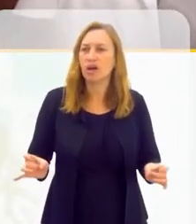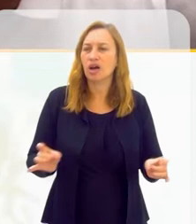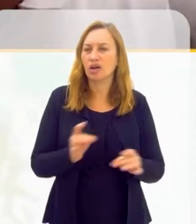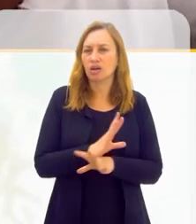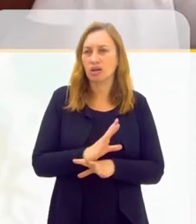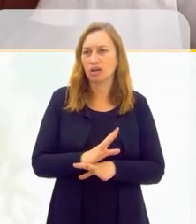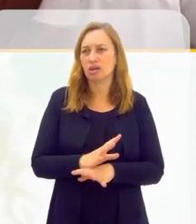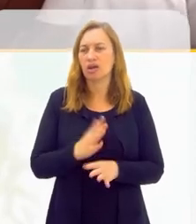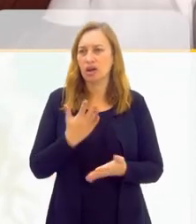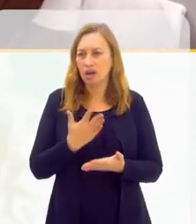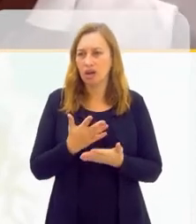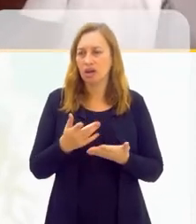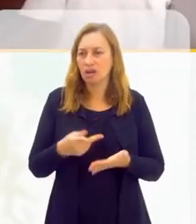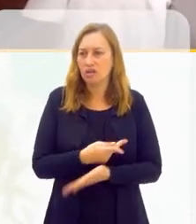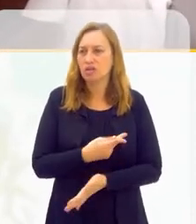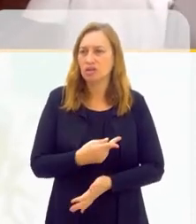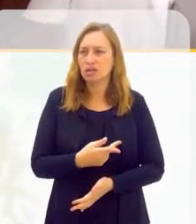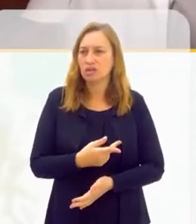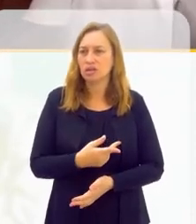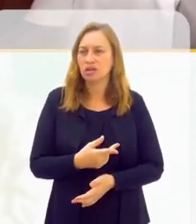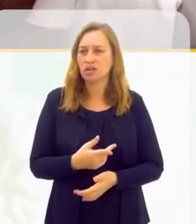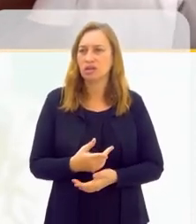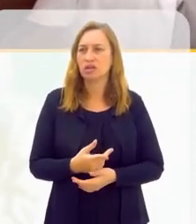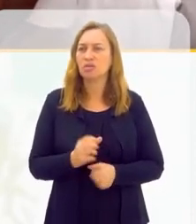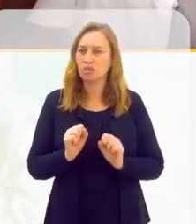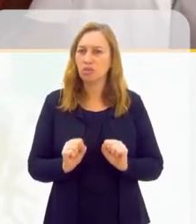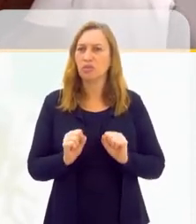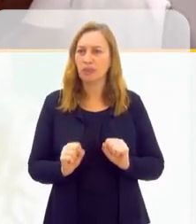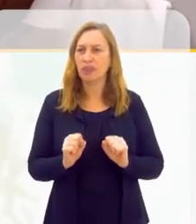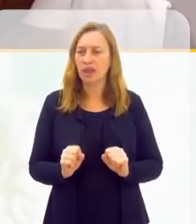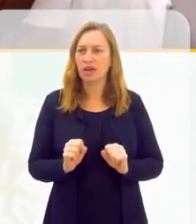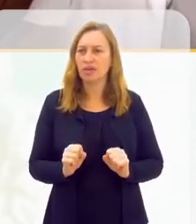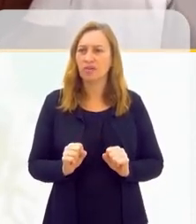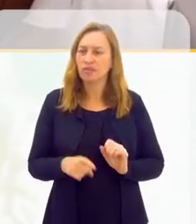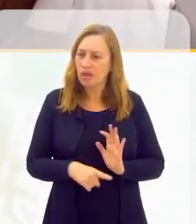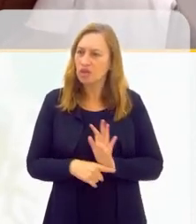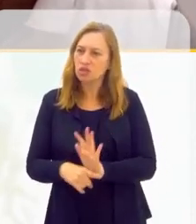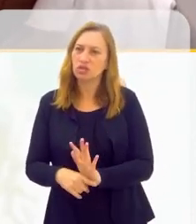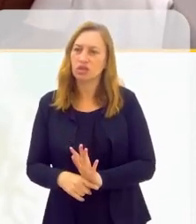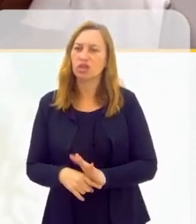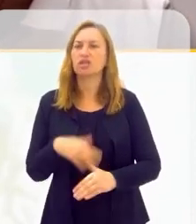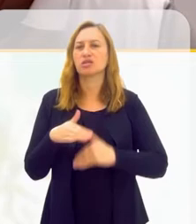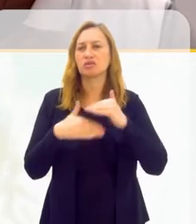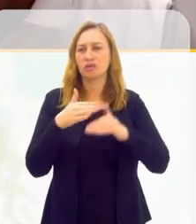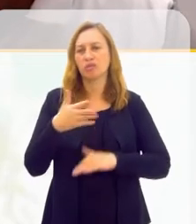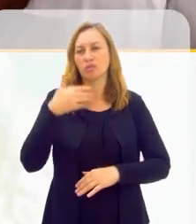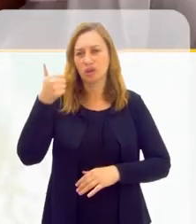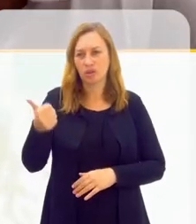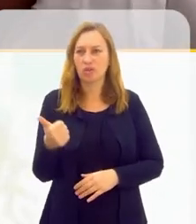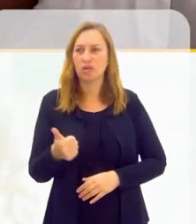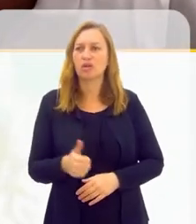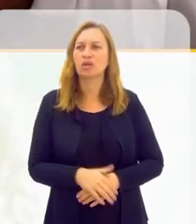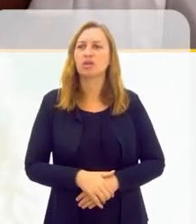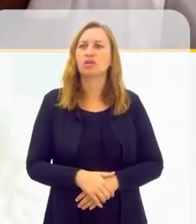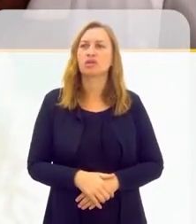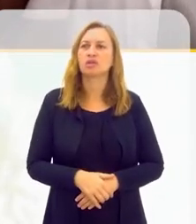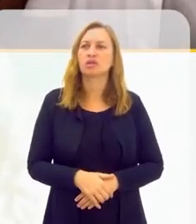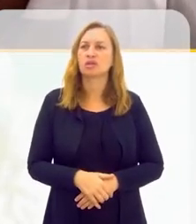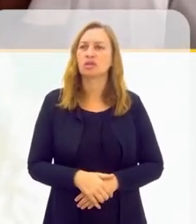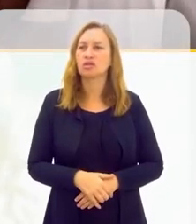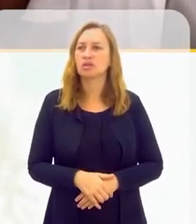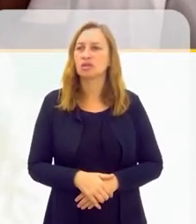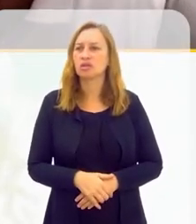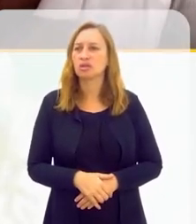aconteça e depois, na prática, ele vai poder beneficiar e usufruir disso. E depois acabam por